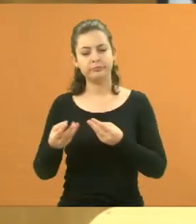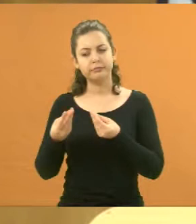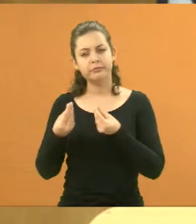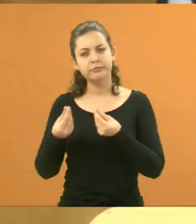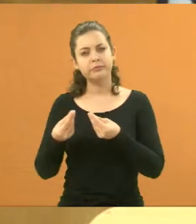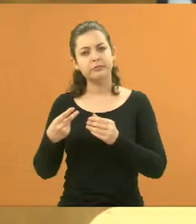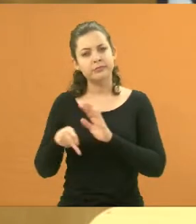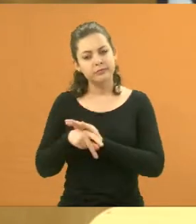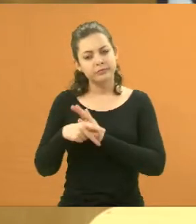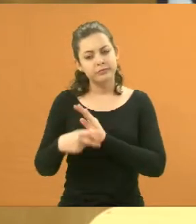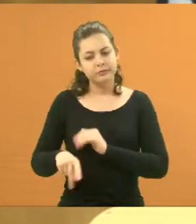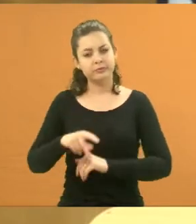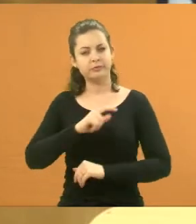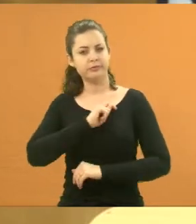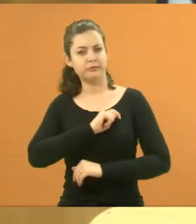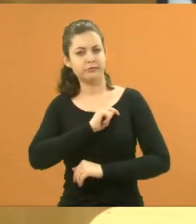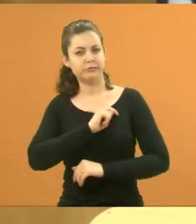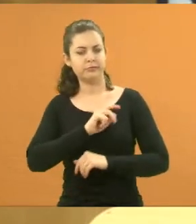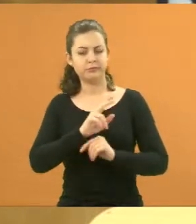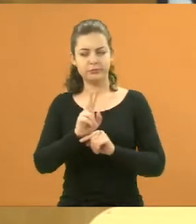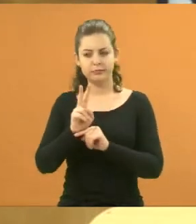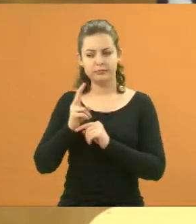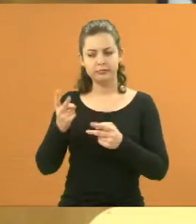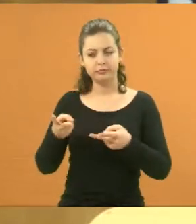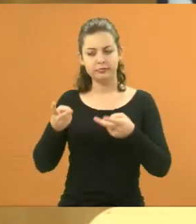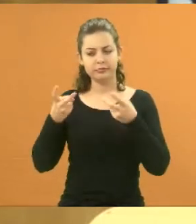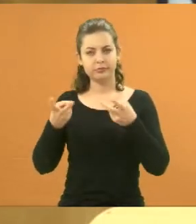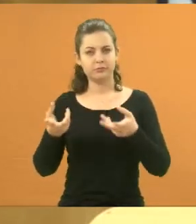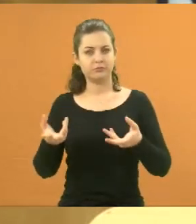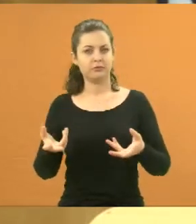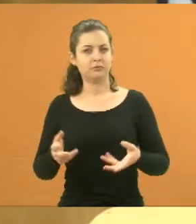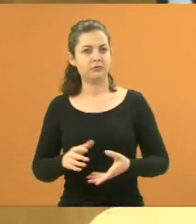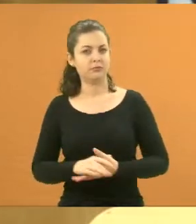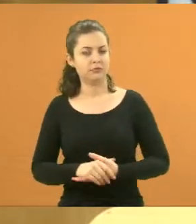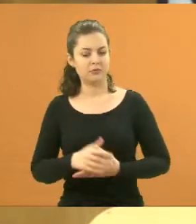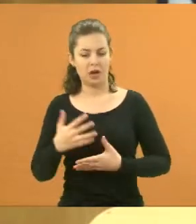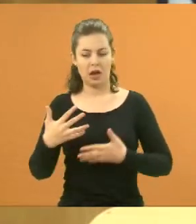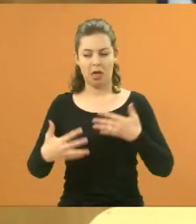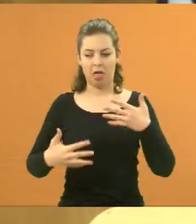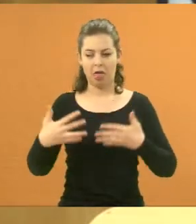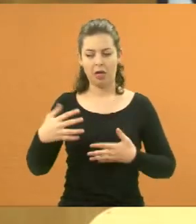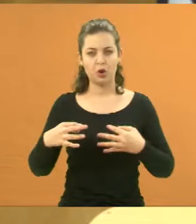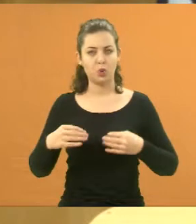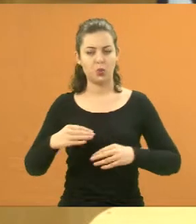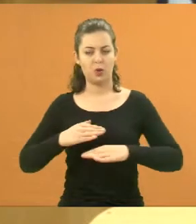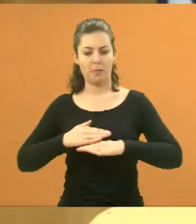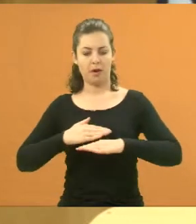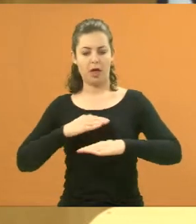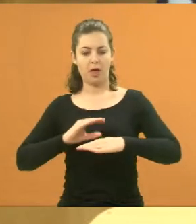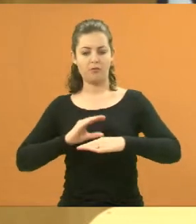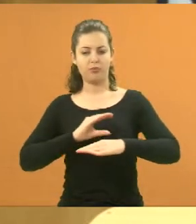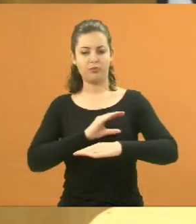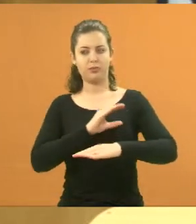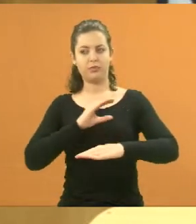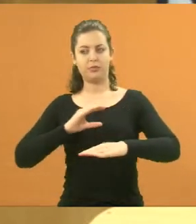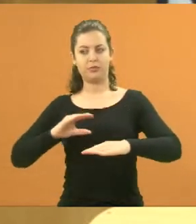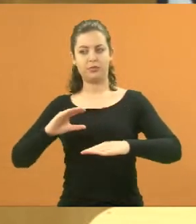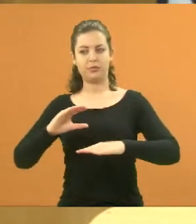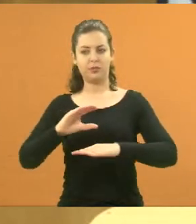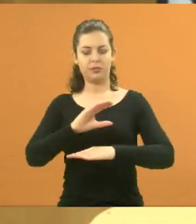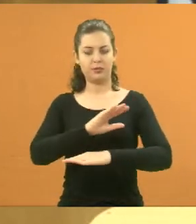sensibilidade do próprio fiscal também para perceber nesse momento que não está obstruindo toda a calçada. É esse